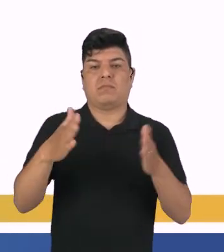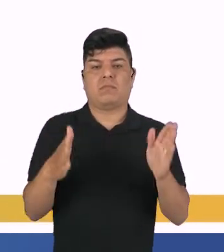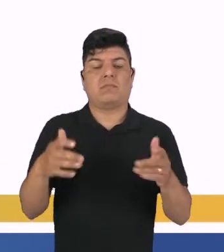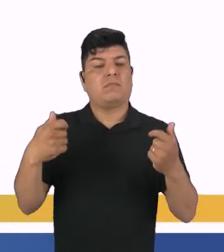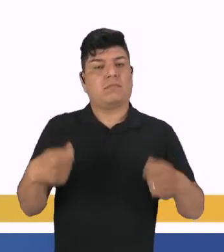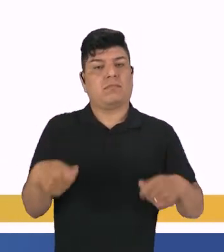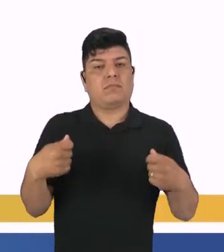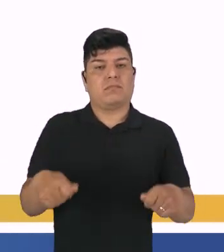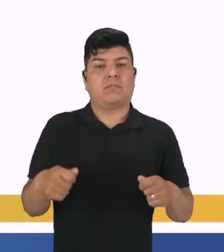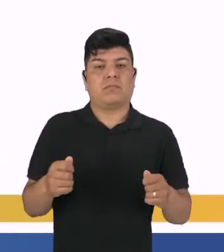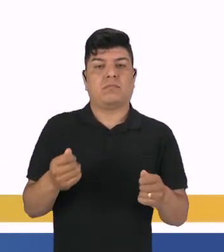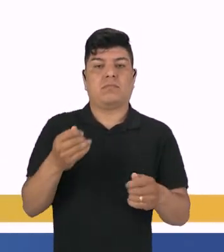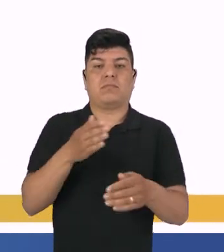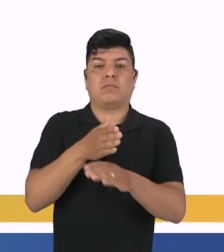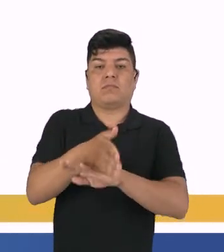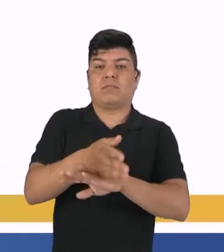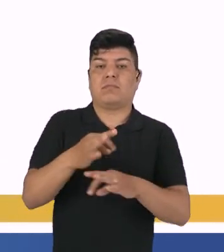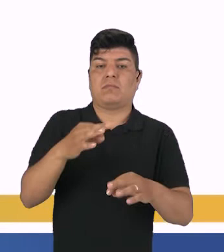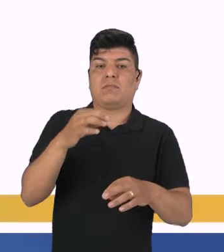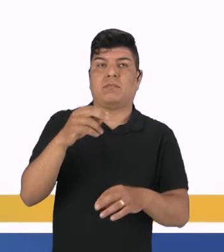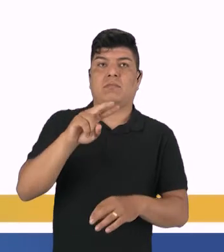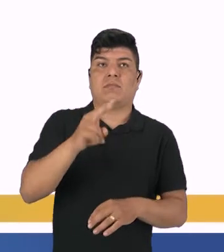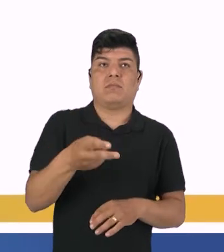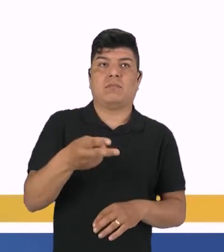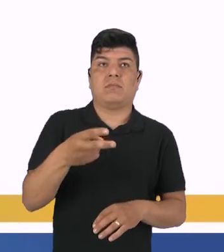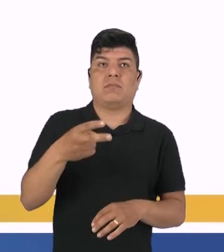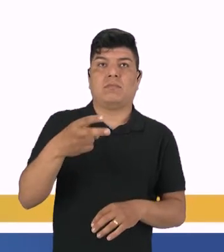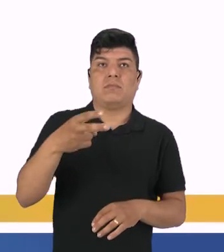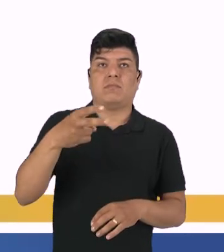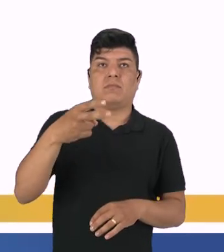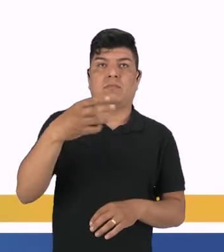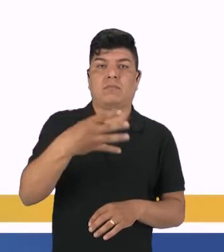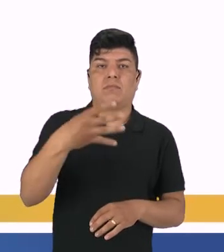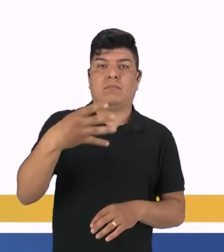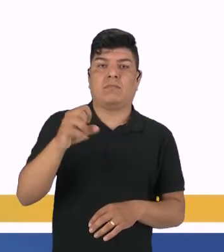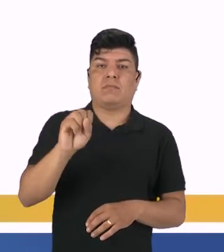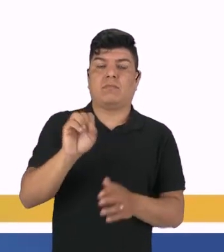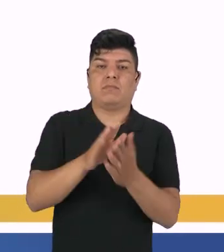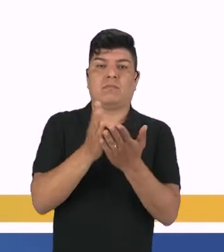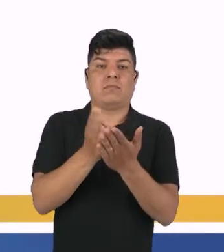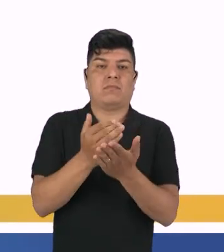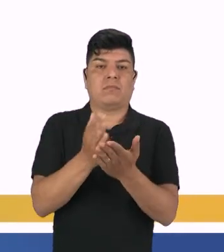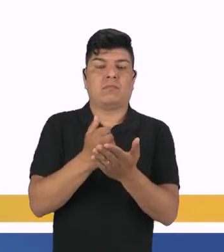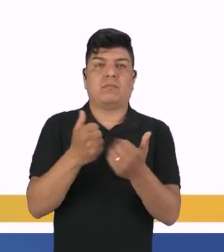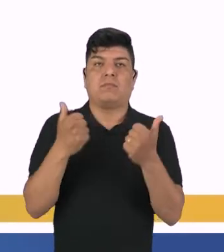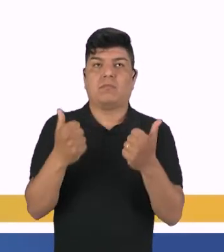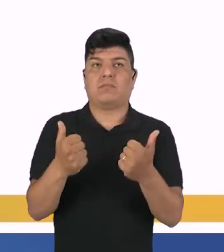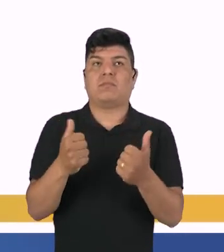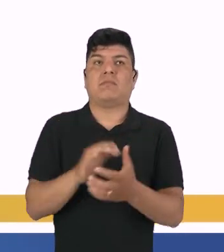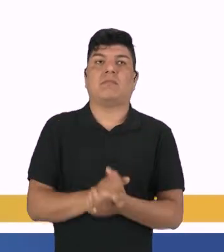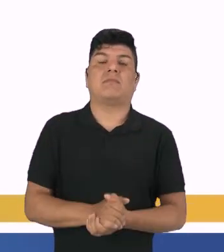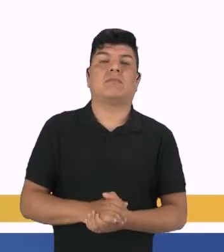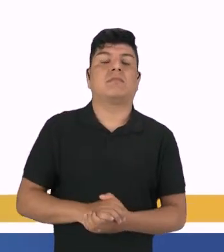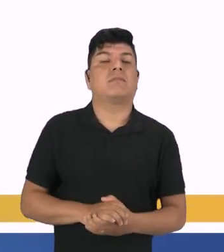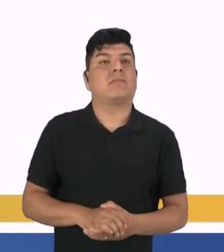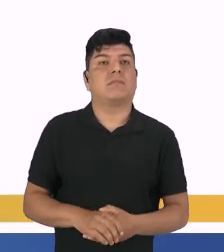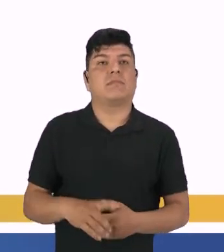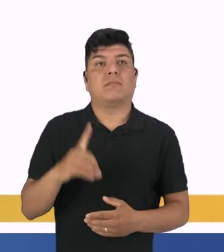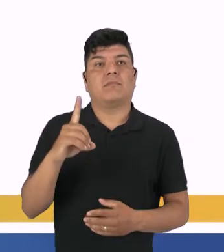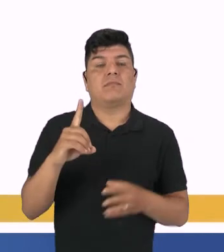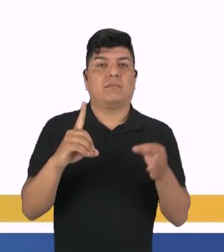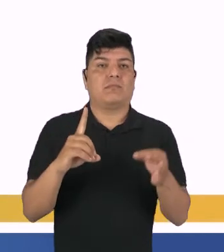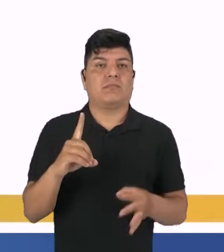para embalar 2.448 livros, ok? Marcamos lá, alternativa